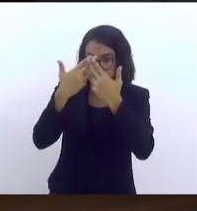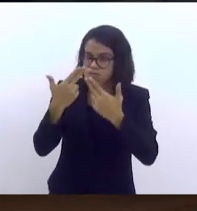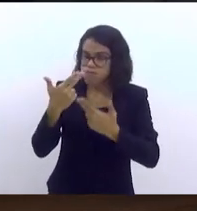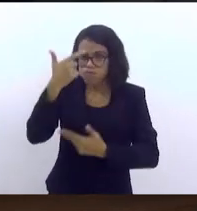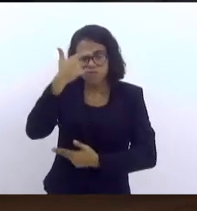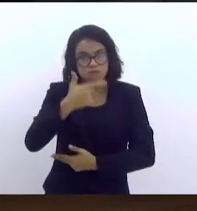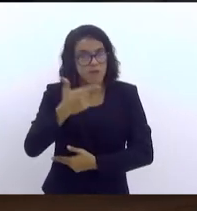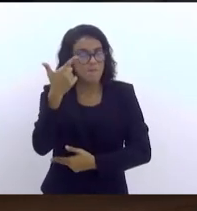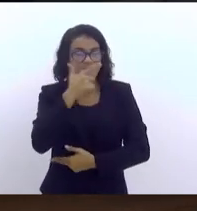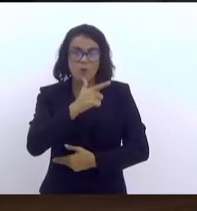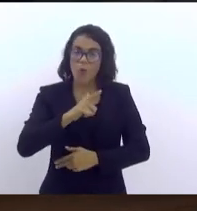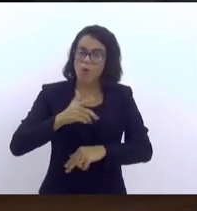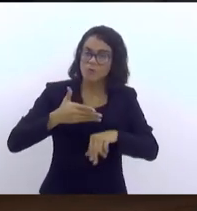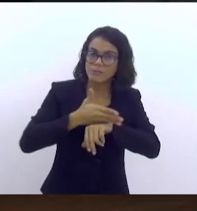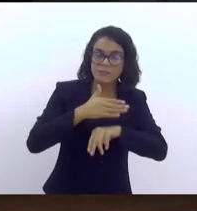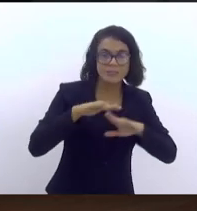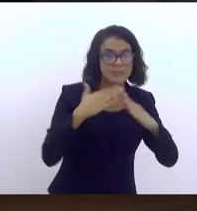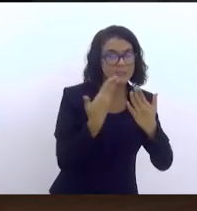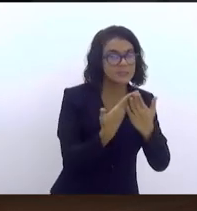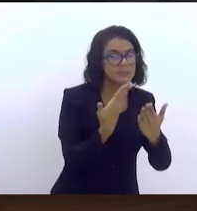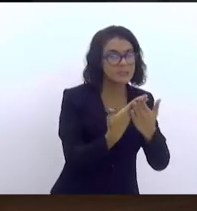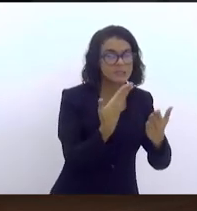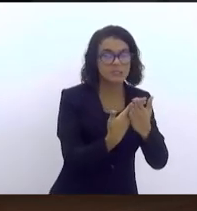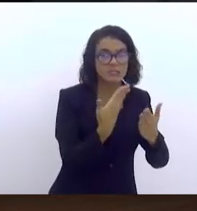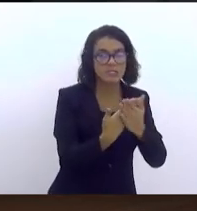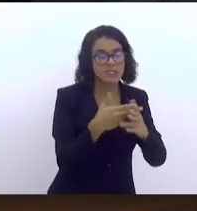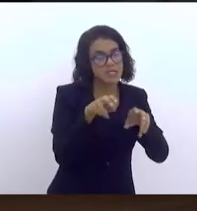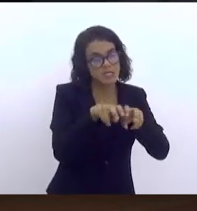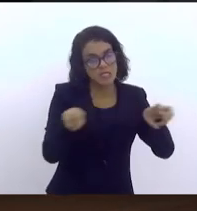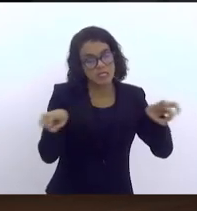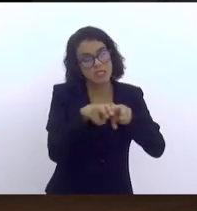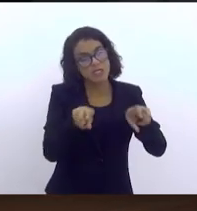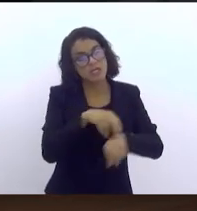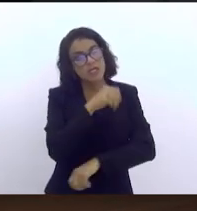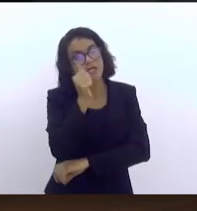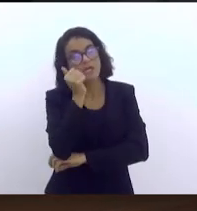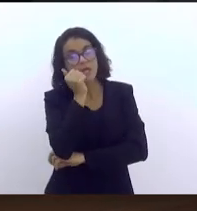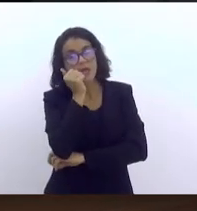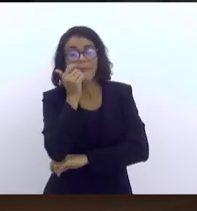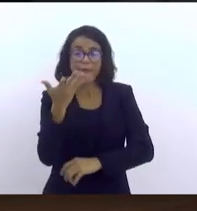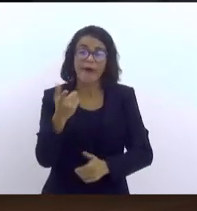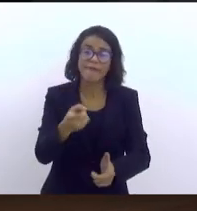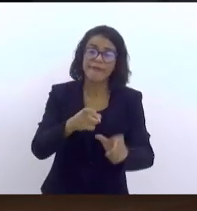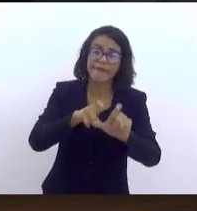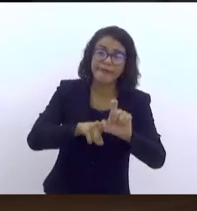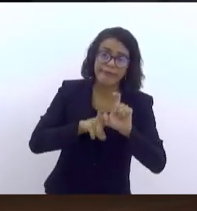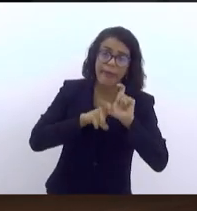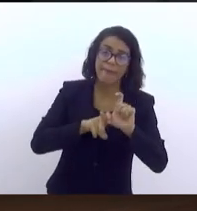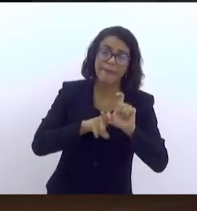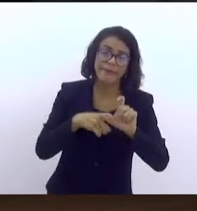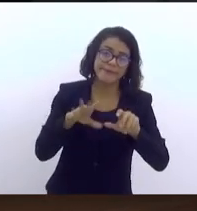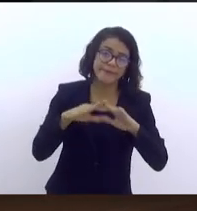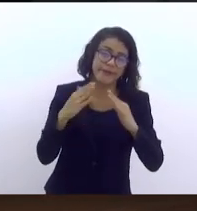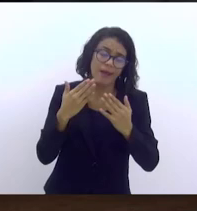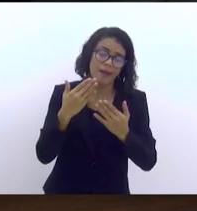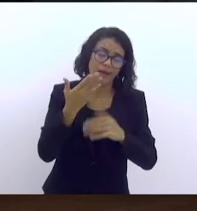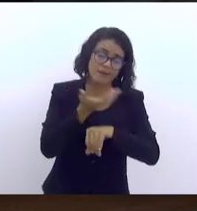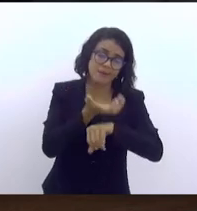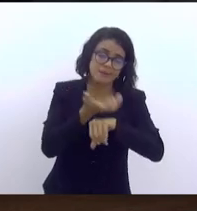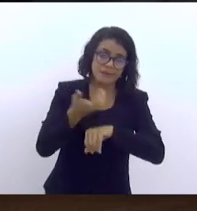conseguindo e as aulas dela ao ponto de correr risco de ficar independência na matéria Porque eu simplesmente não estou conseguindo ir